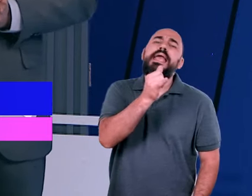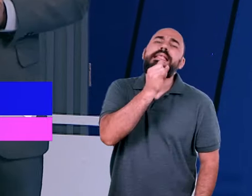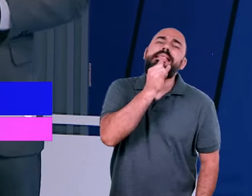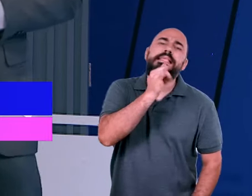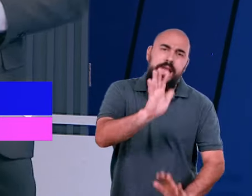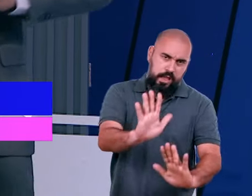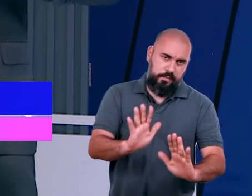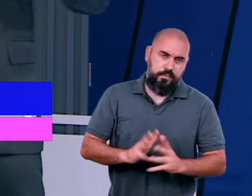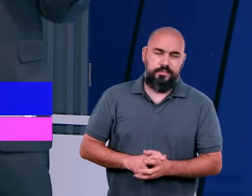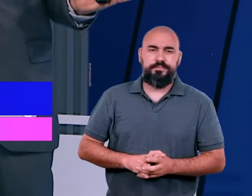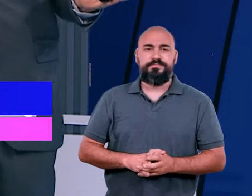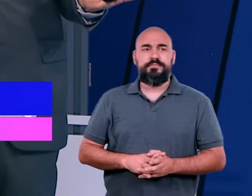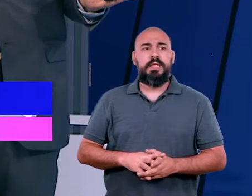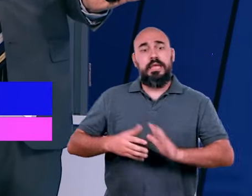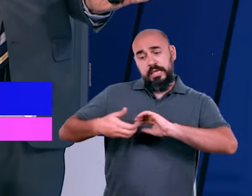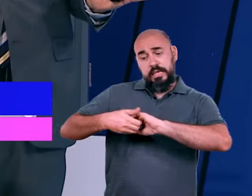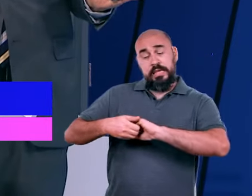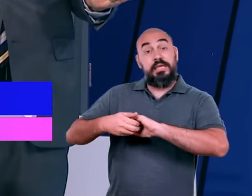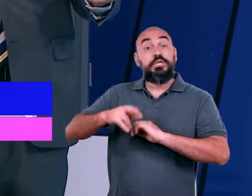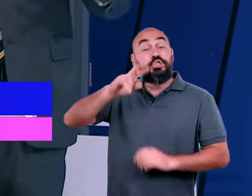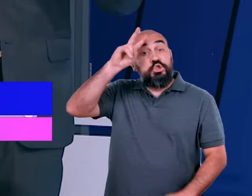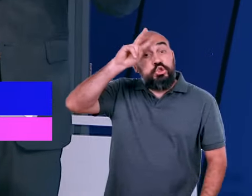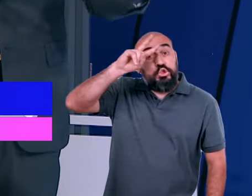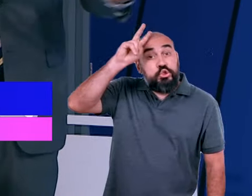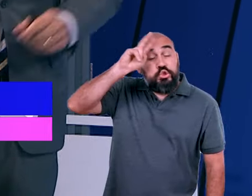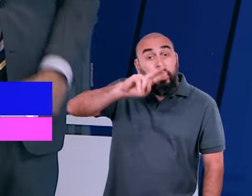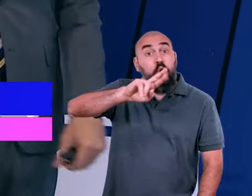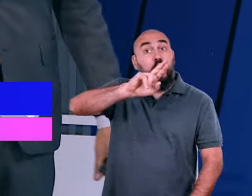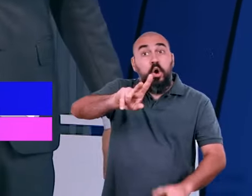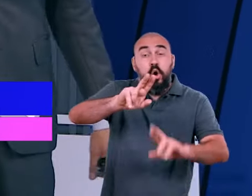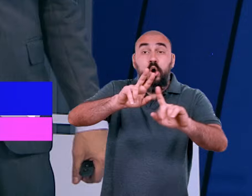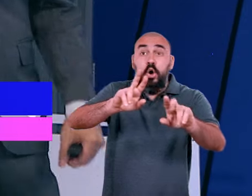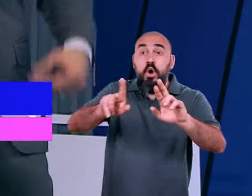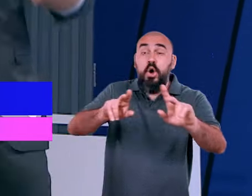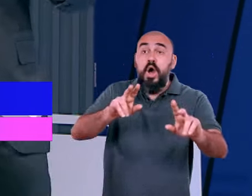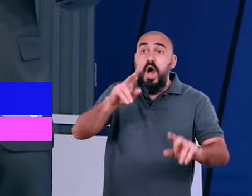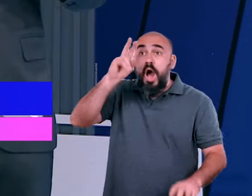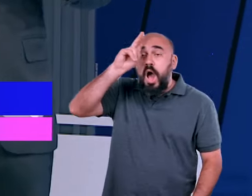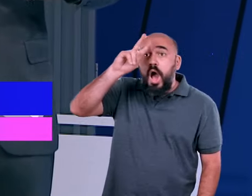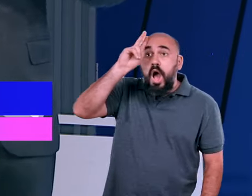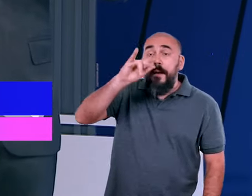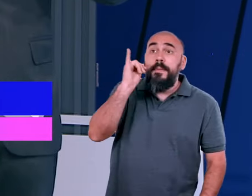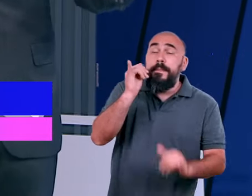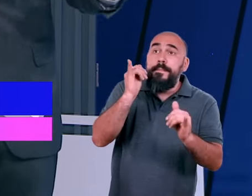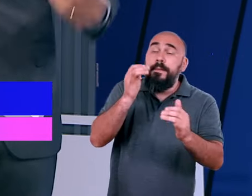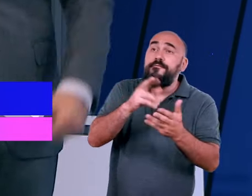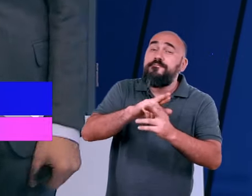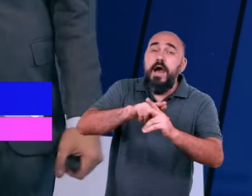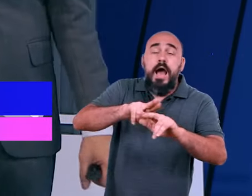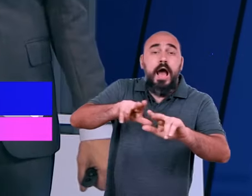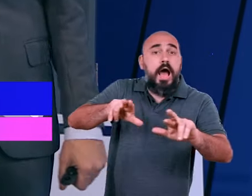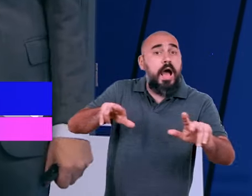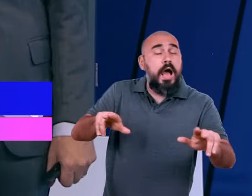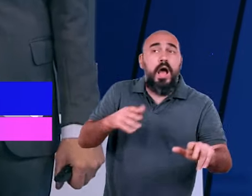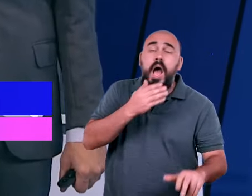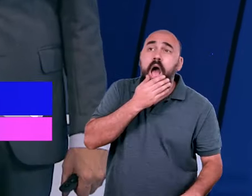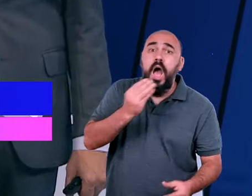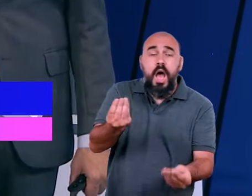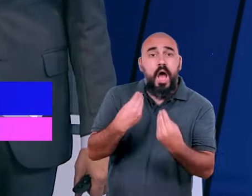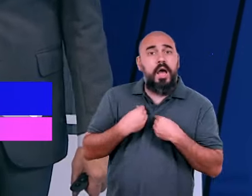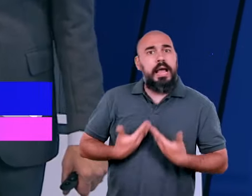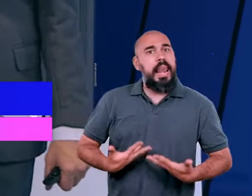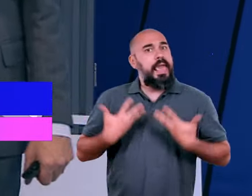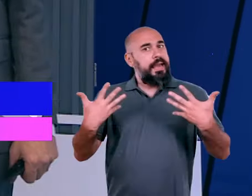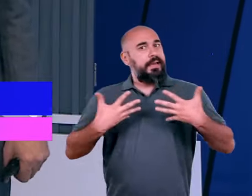ilustração. Há tantas histórias que a gente ouve lá, que impacta e enche o meu coração de alegria. Outro